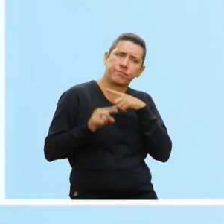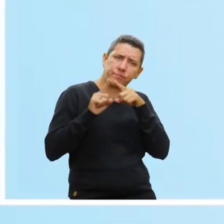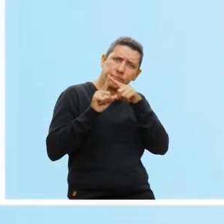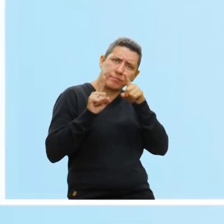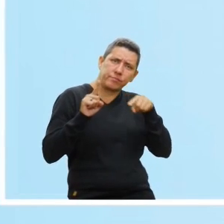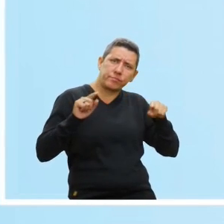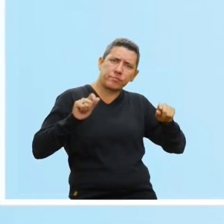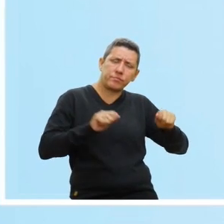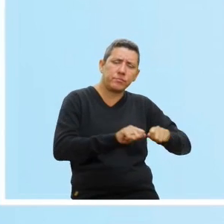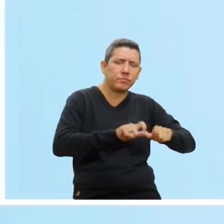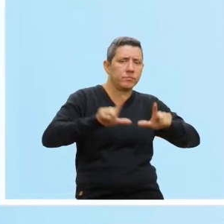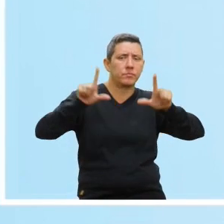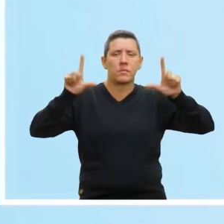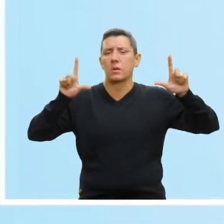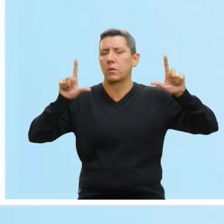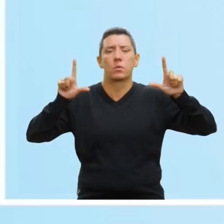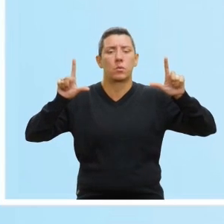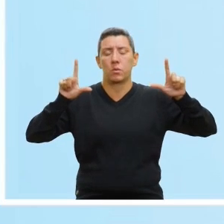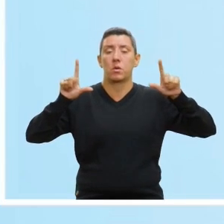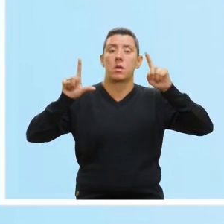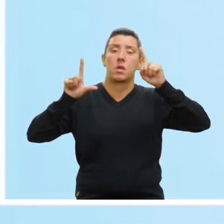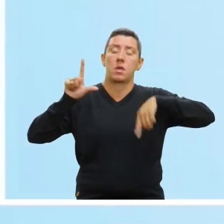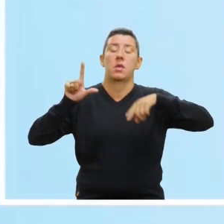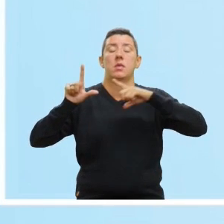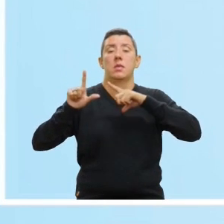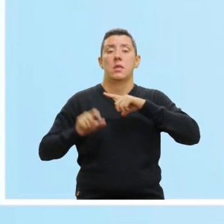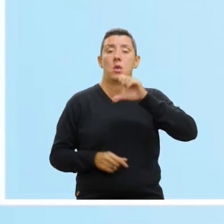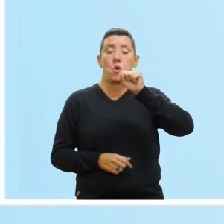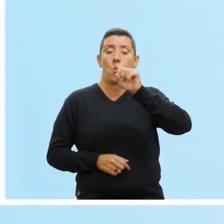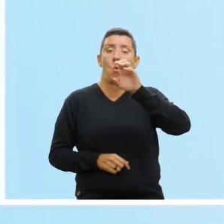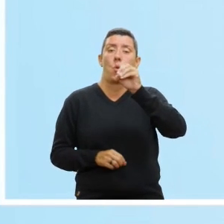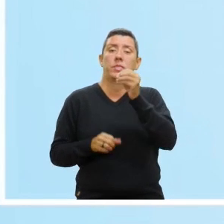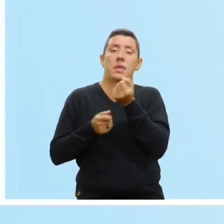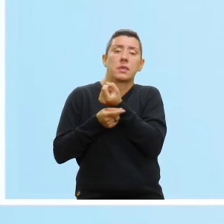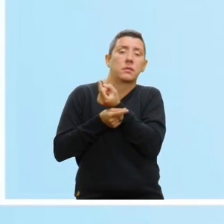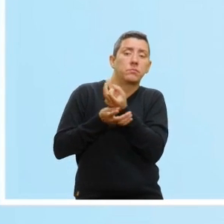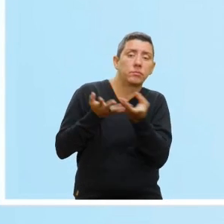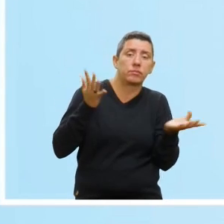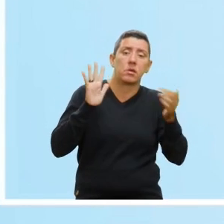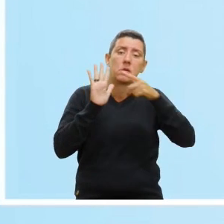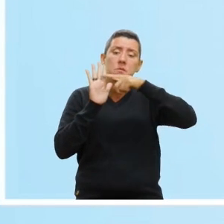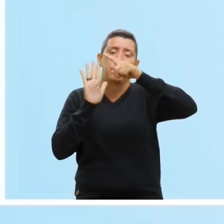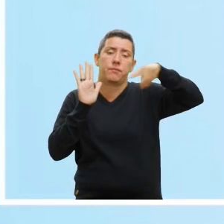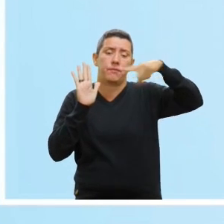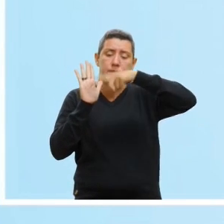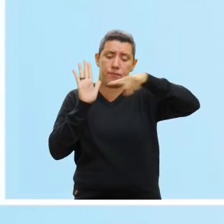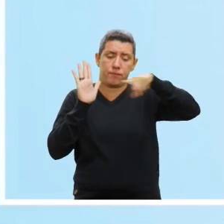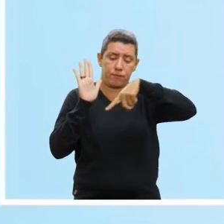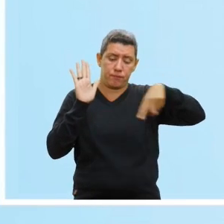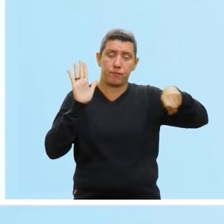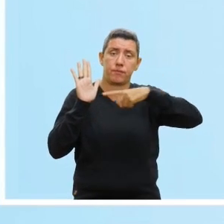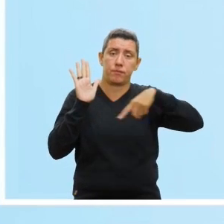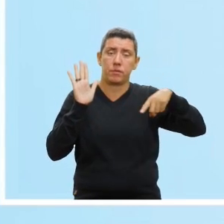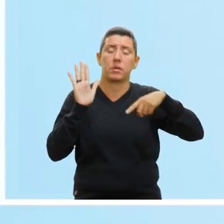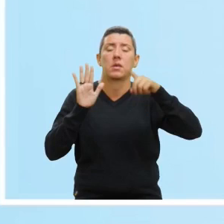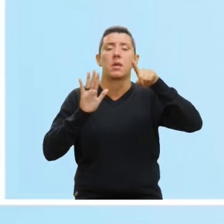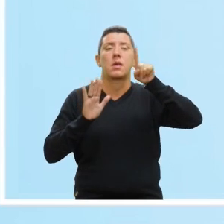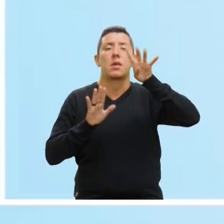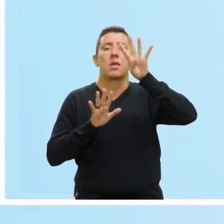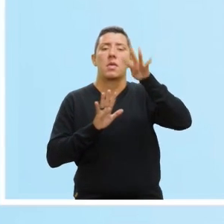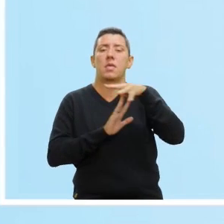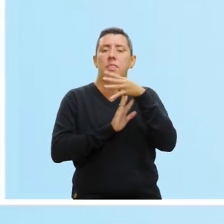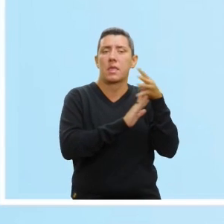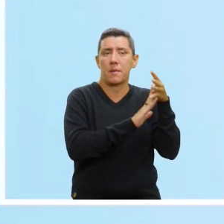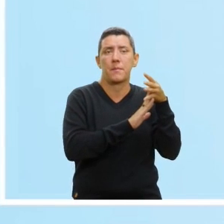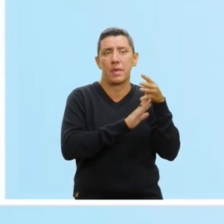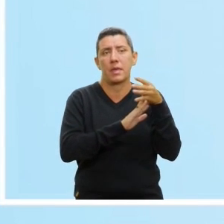tem? A gente tem 80 frequências para transmissão de dados, tá? Então, é uma tabela